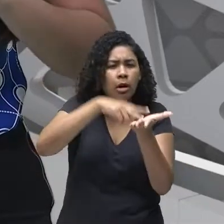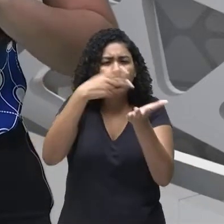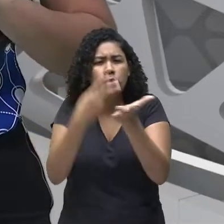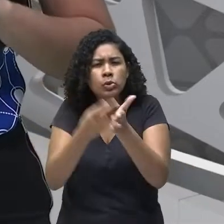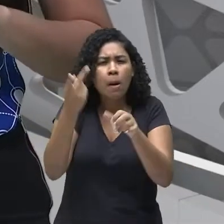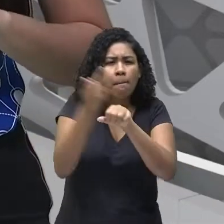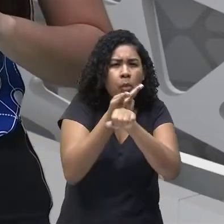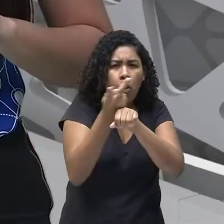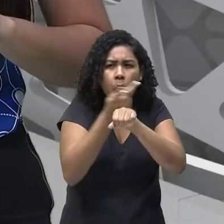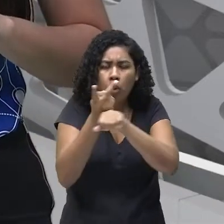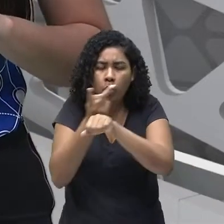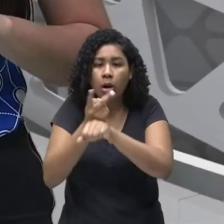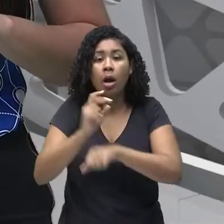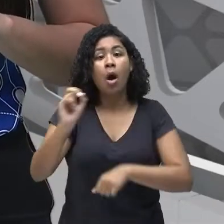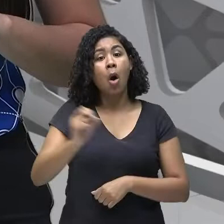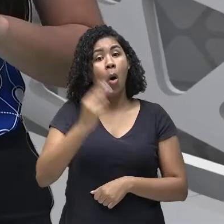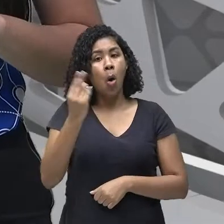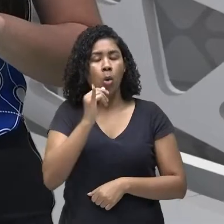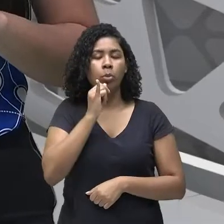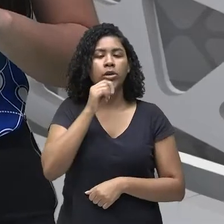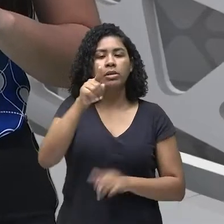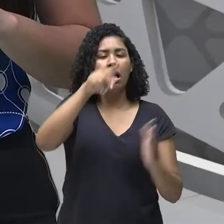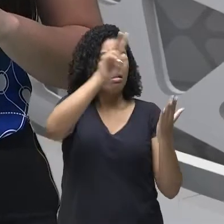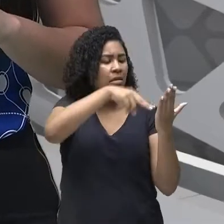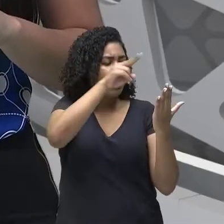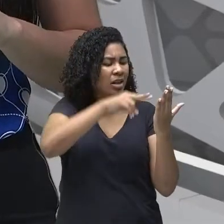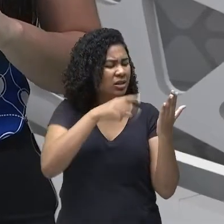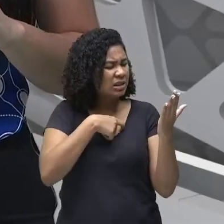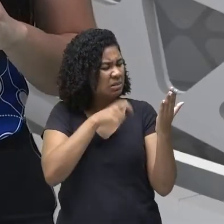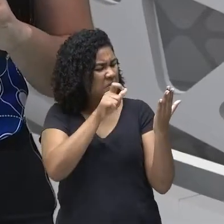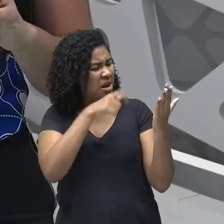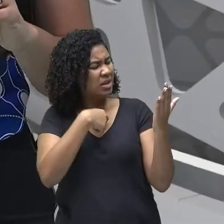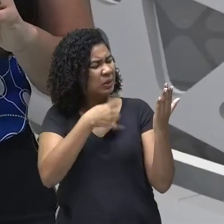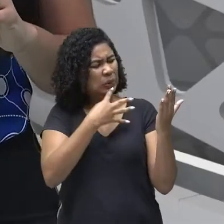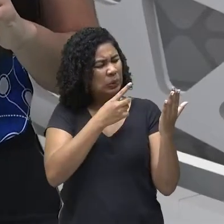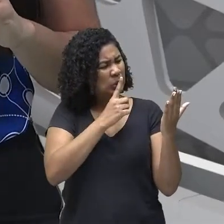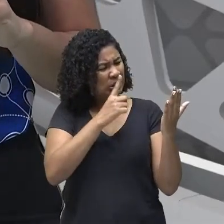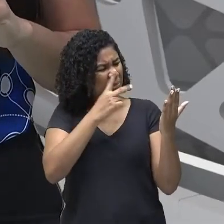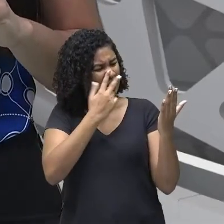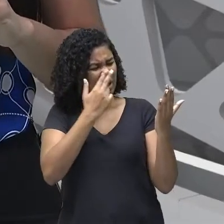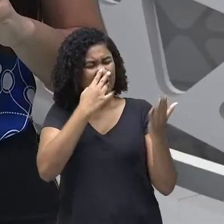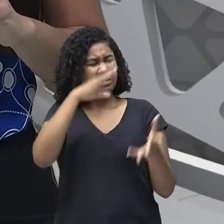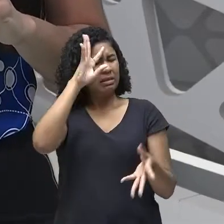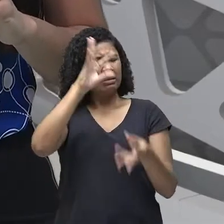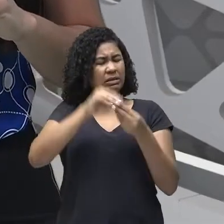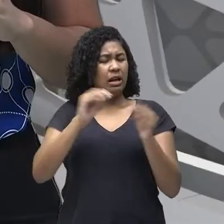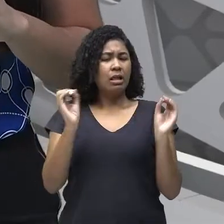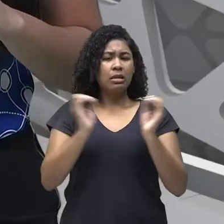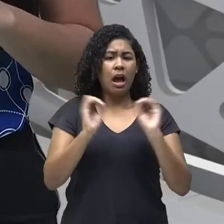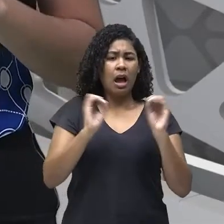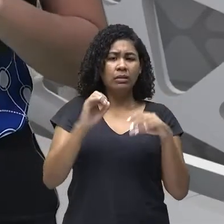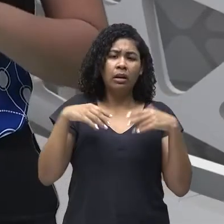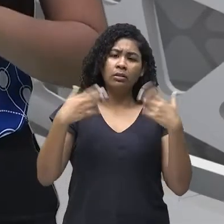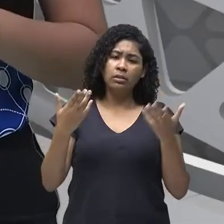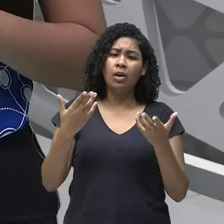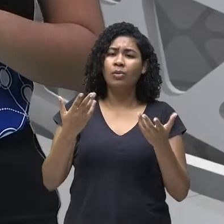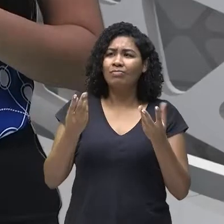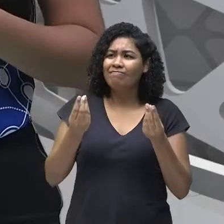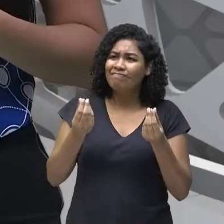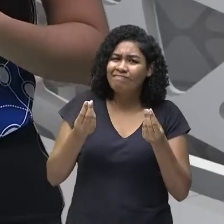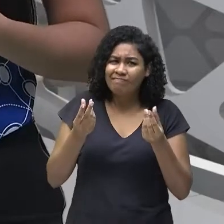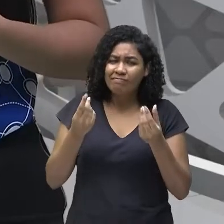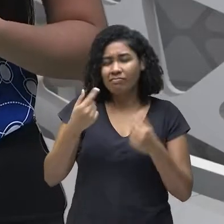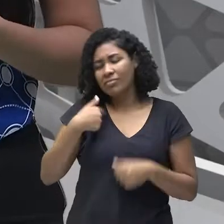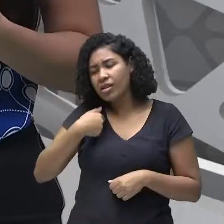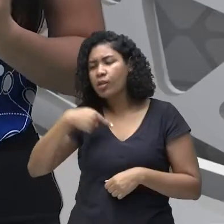olha, eu não entendi essa palavra, isso está comprometendo o meu entendimento sobre o texto todo. Não é? Como eu não entendi essa palavra,